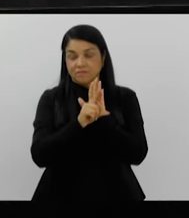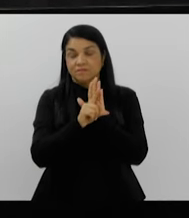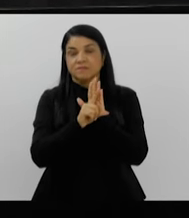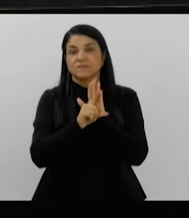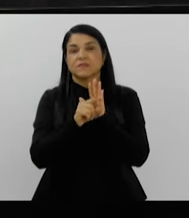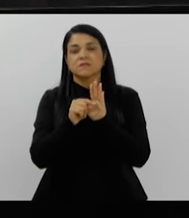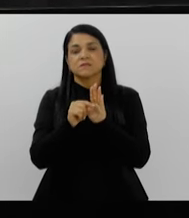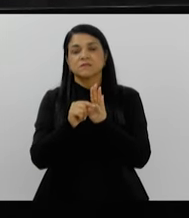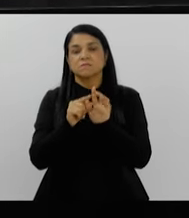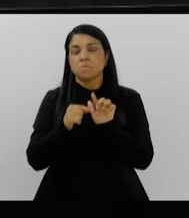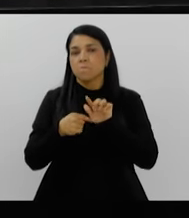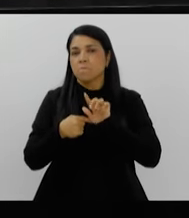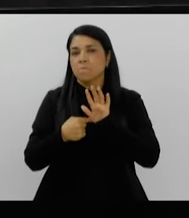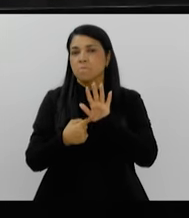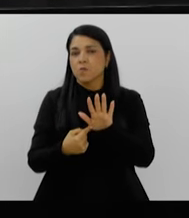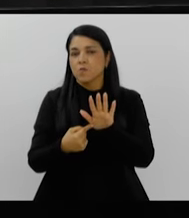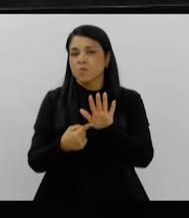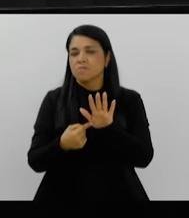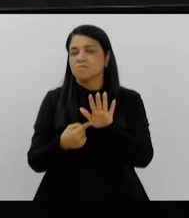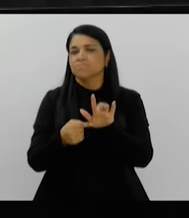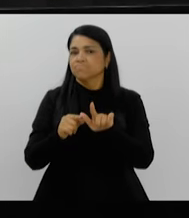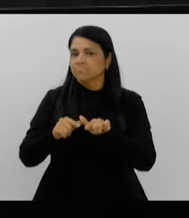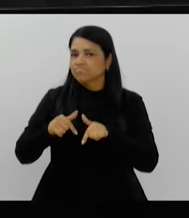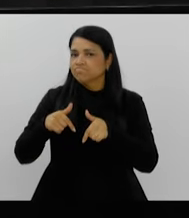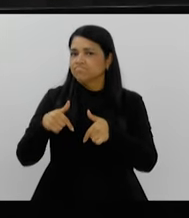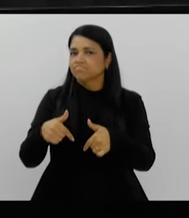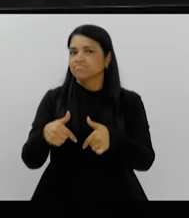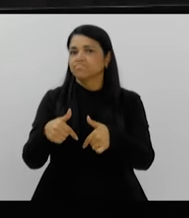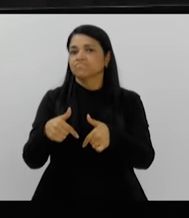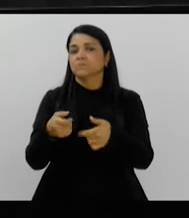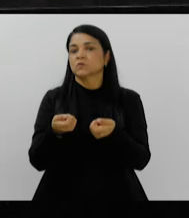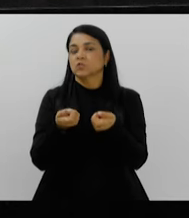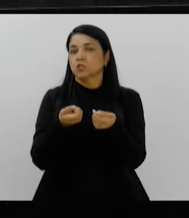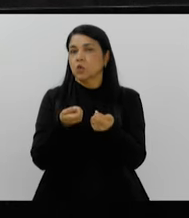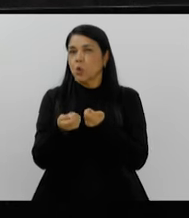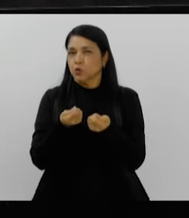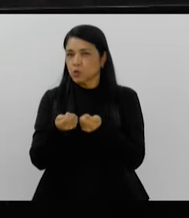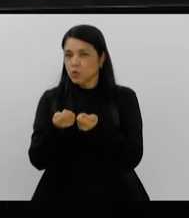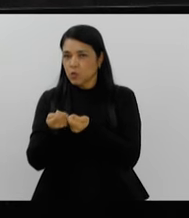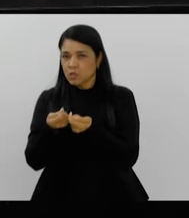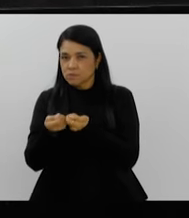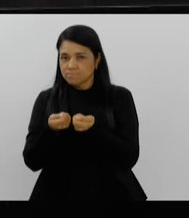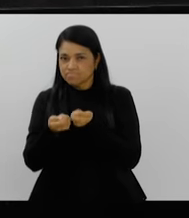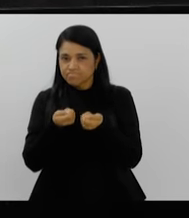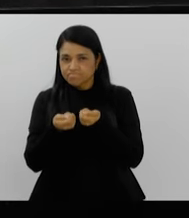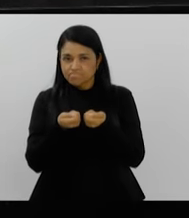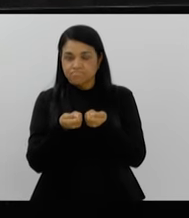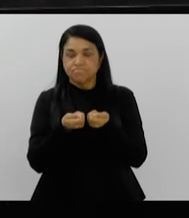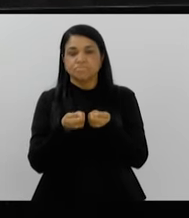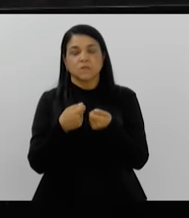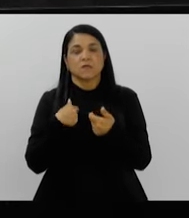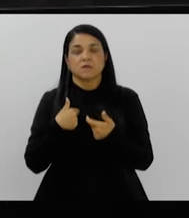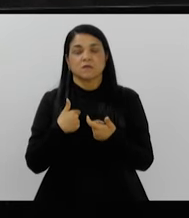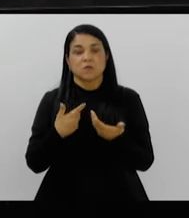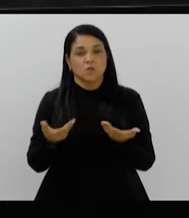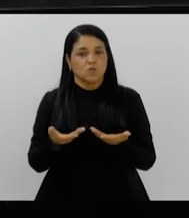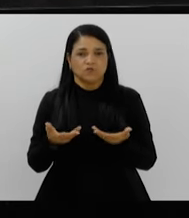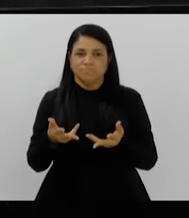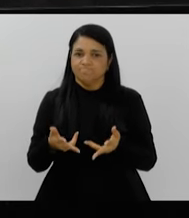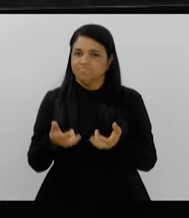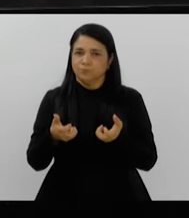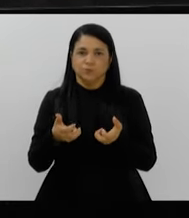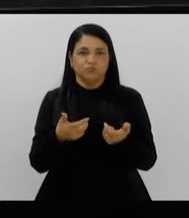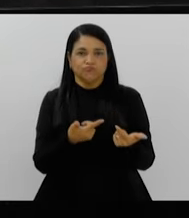trazer medidas drásticas e de controle, porque não é o que nós estamos vendo. Por mais